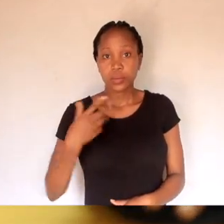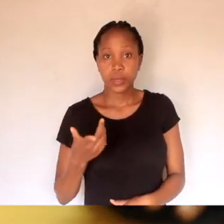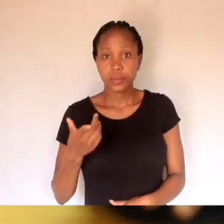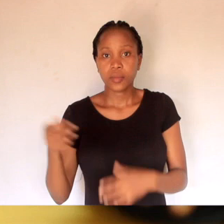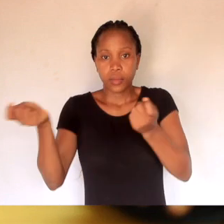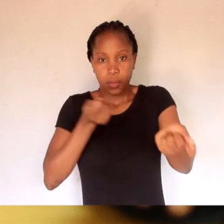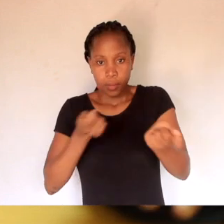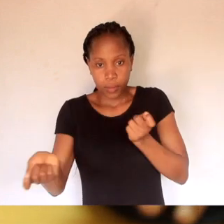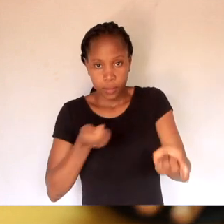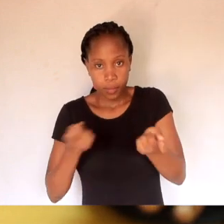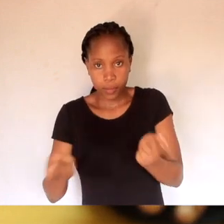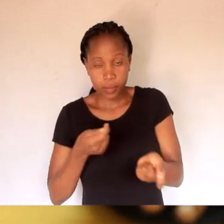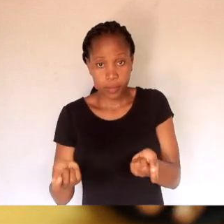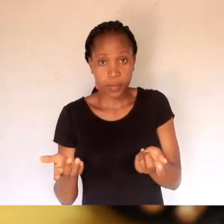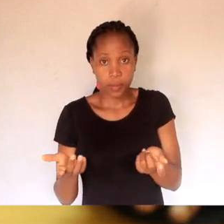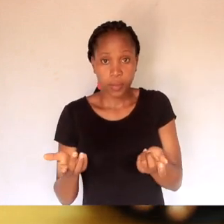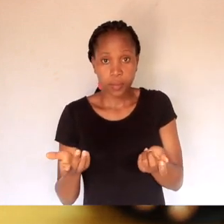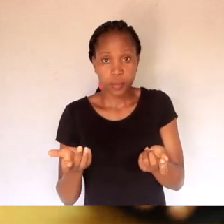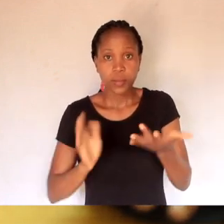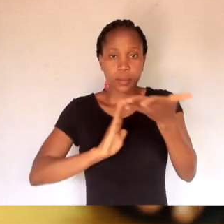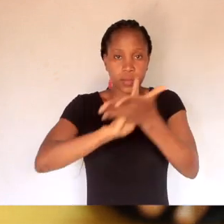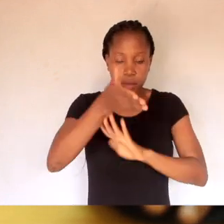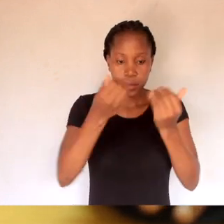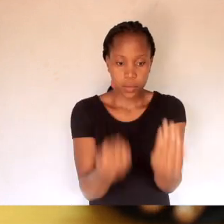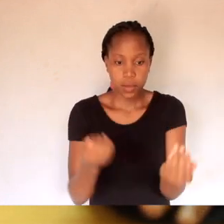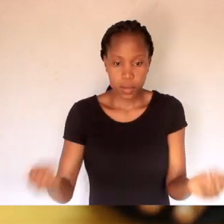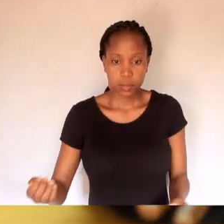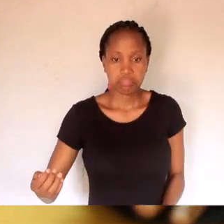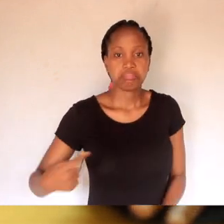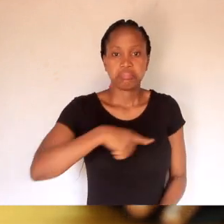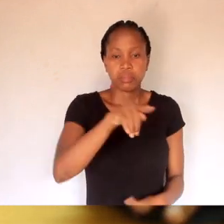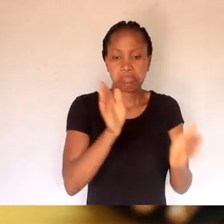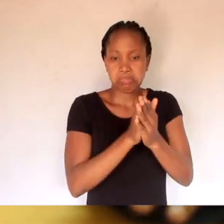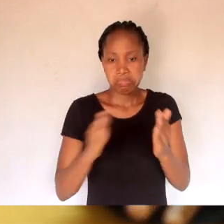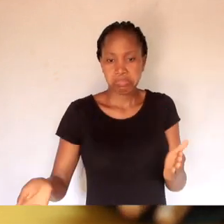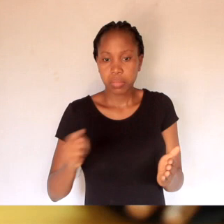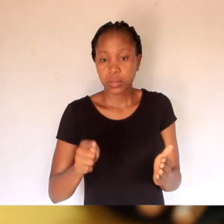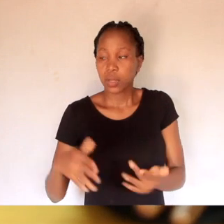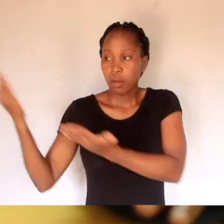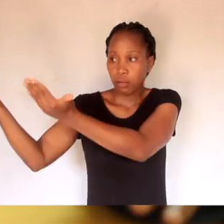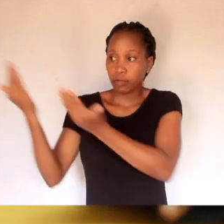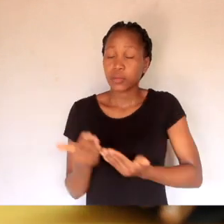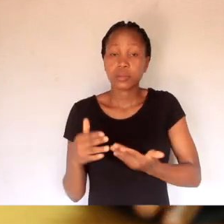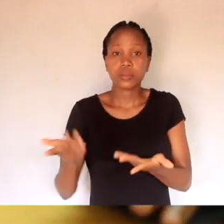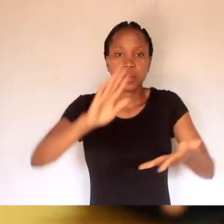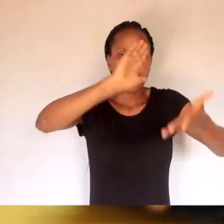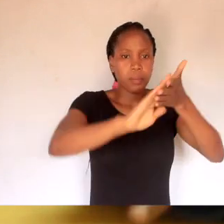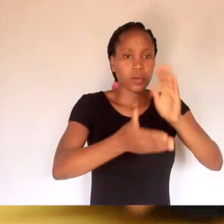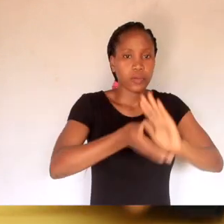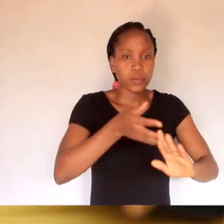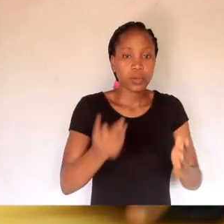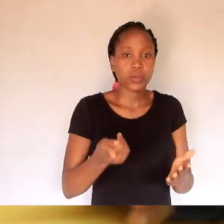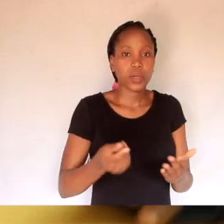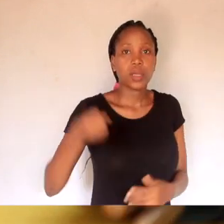Direitos da Criança. E nesta altura nós fomos convidados como professores na Organização Nacional